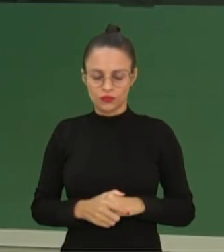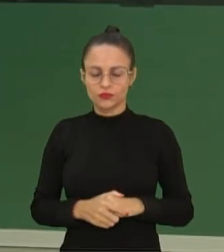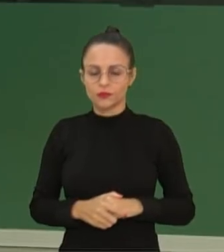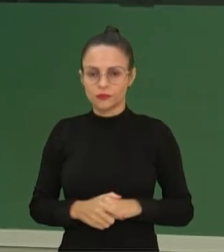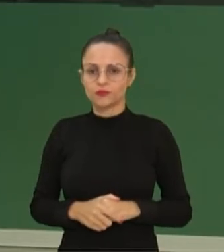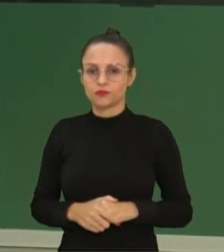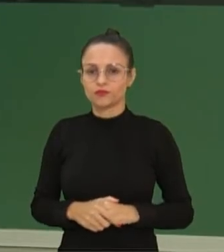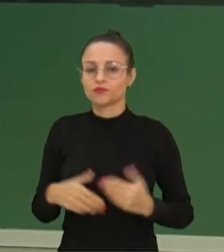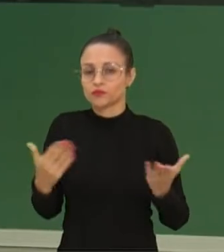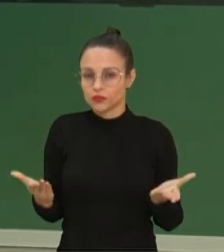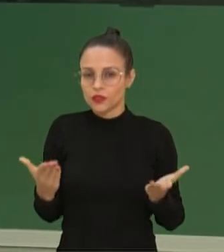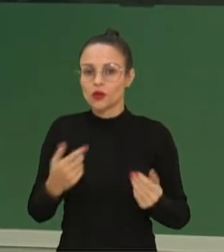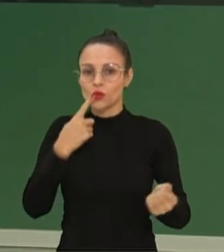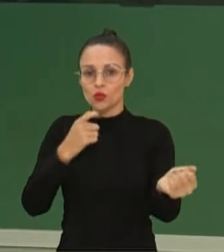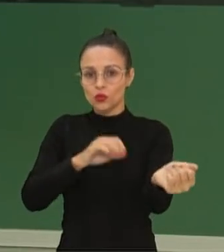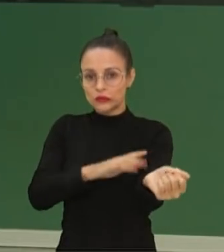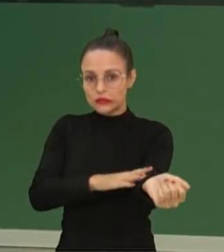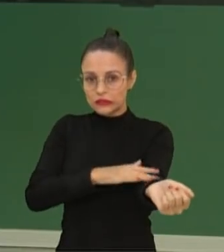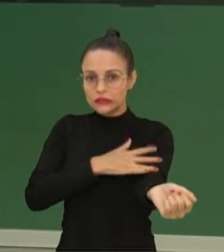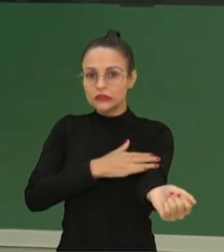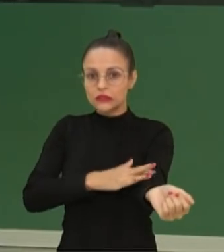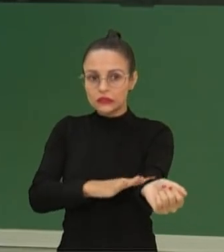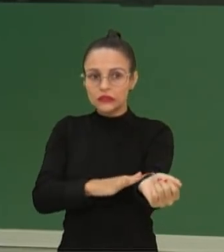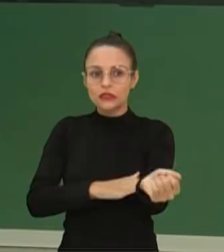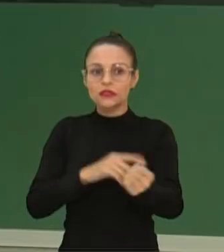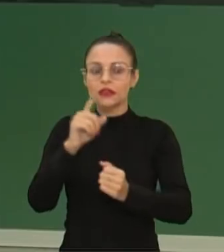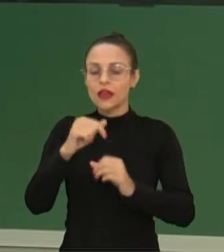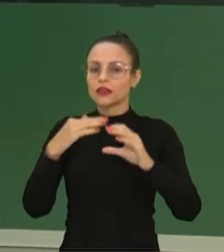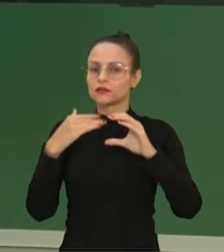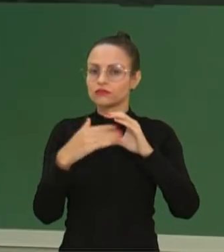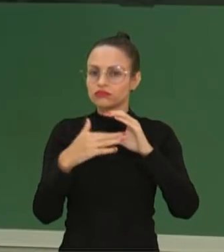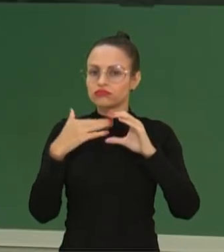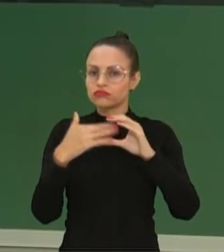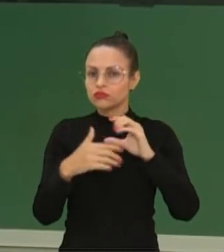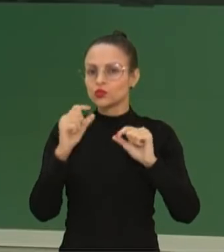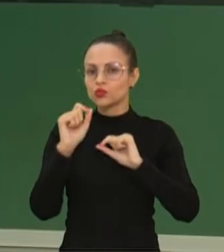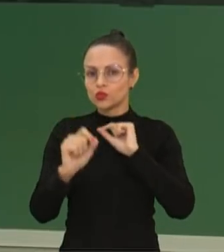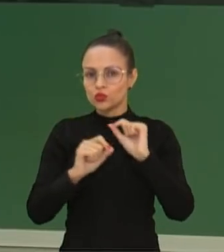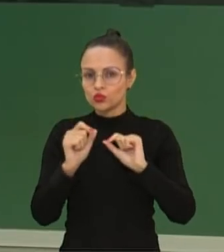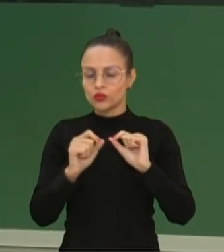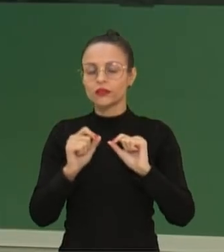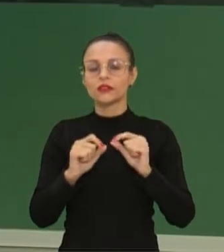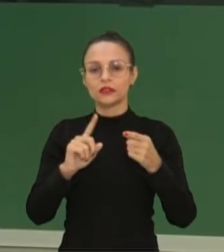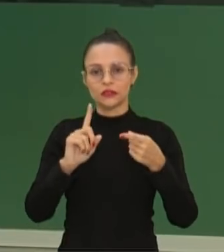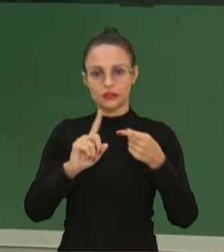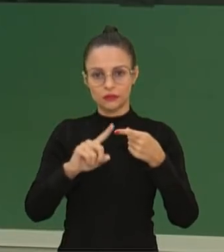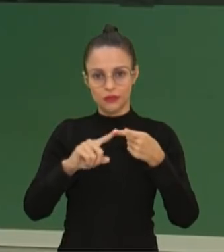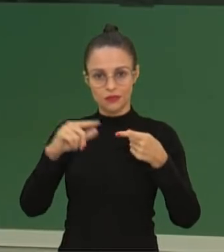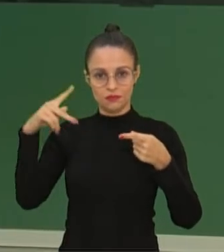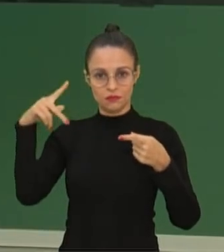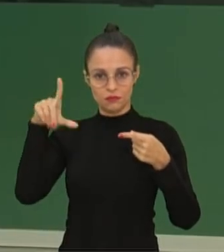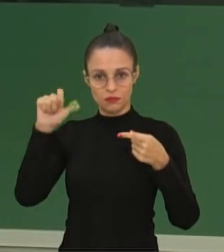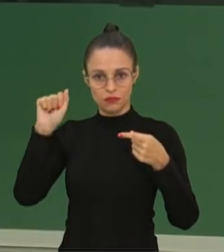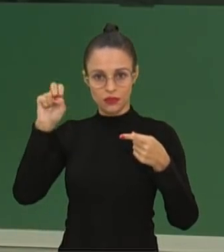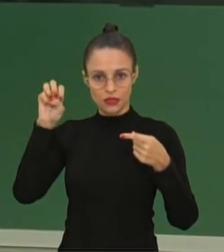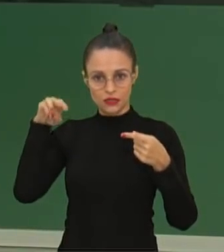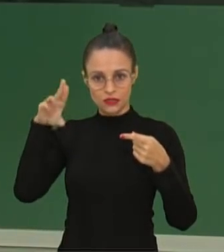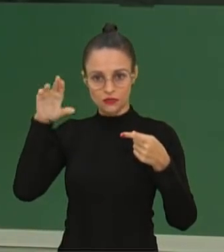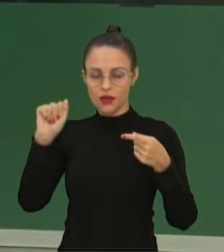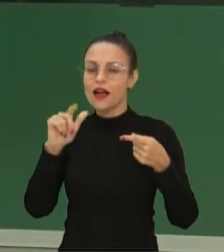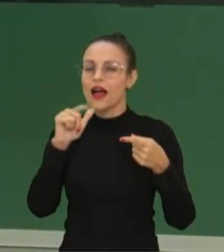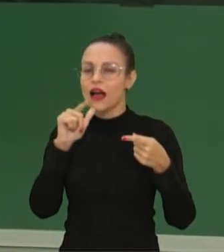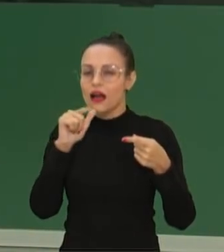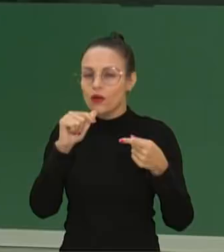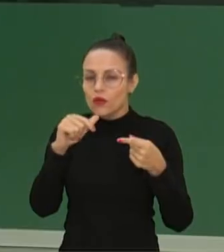tá? Então, o sangue é um líquido, né? Ele é composto aí uma parte chamada de plasma, que é basicamente